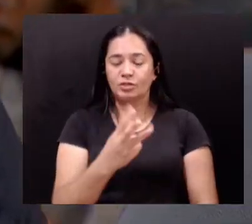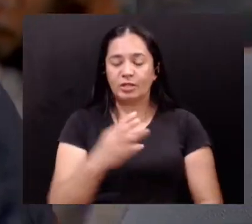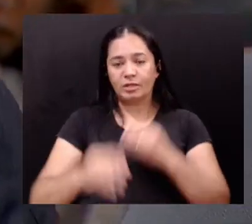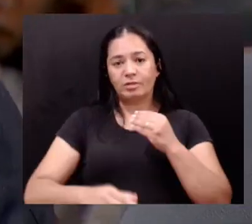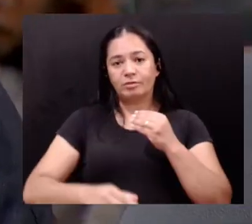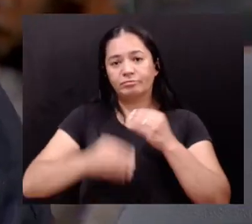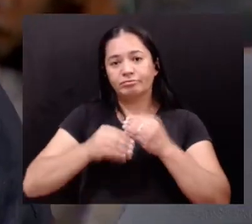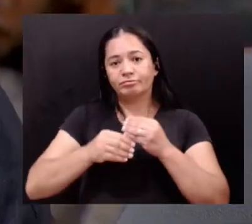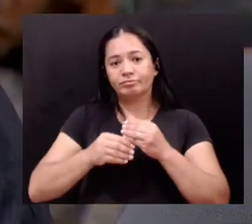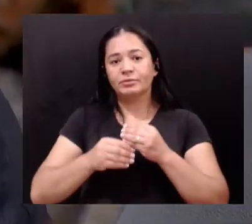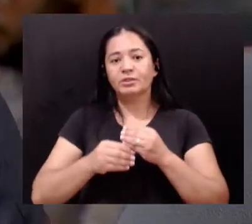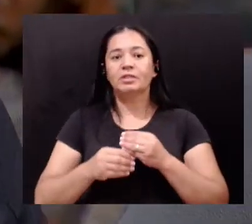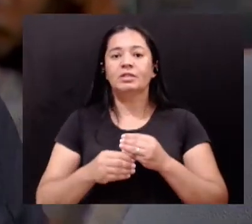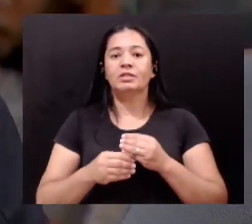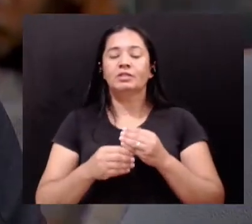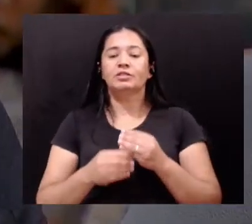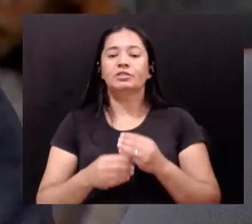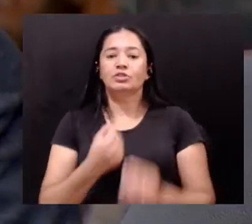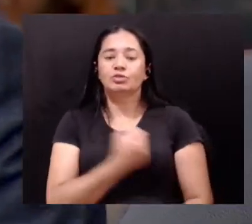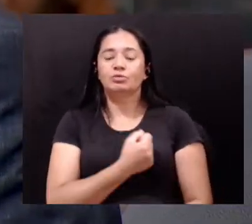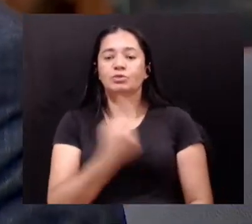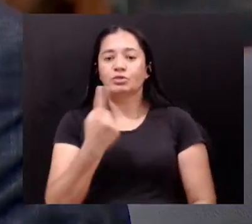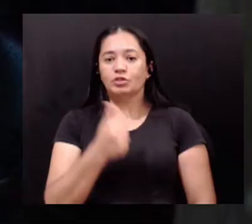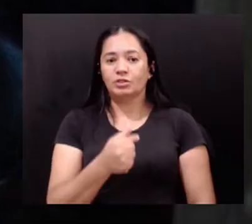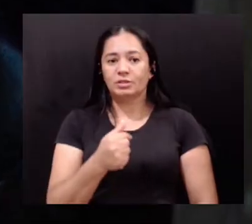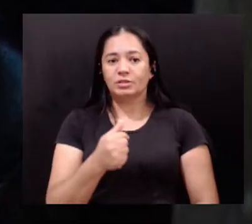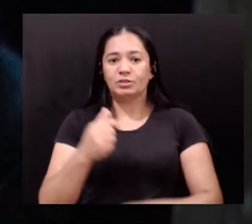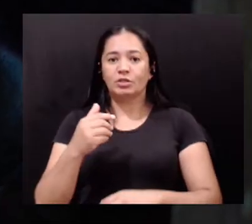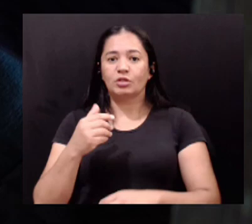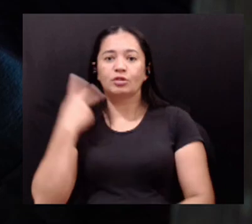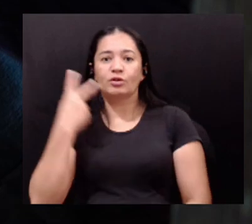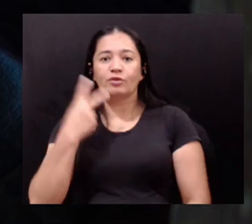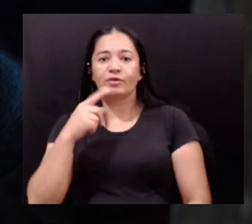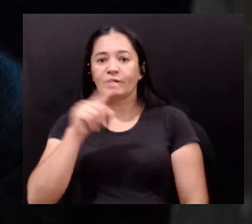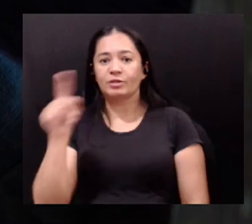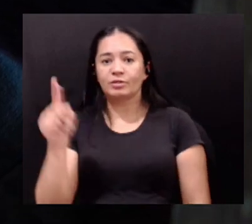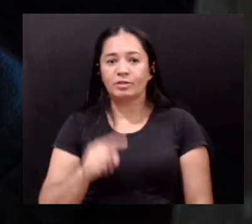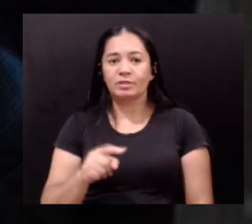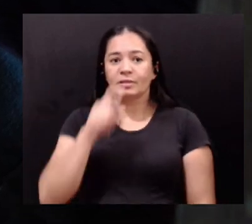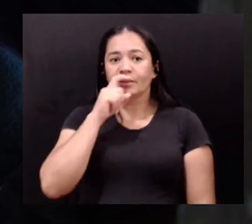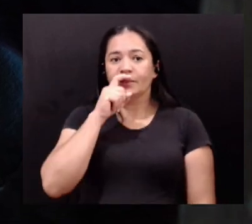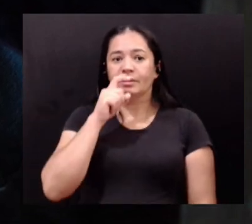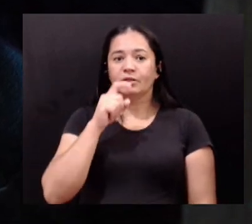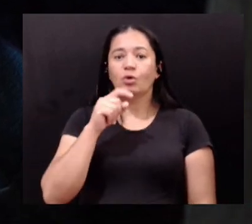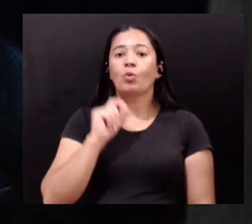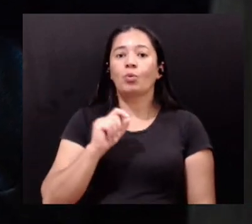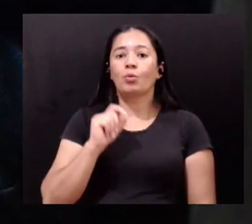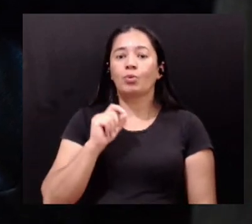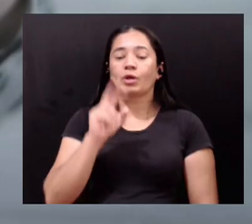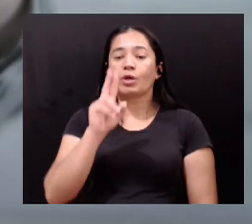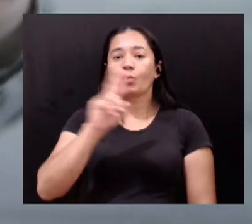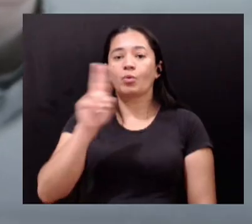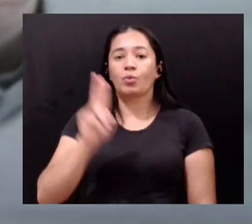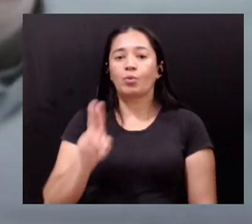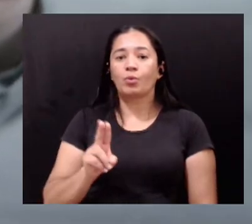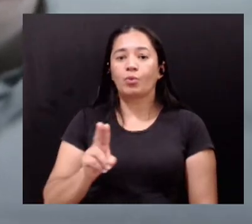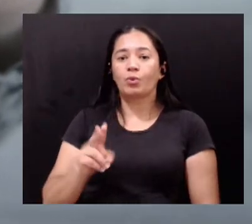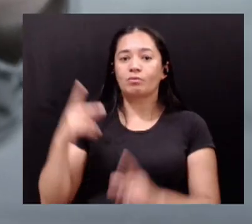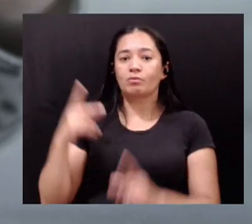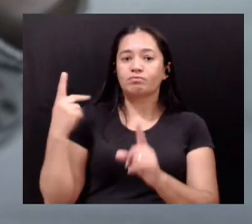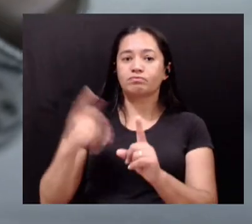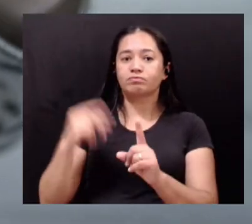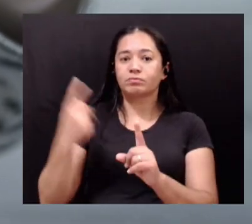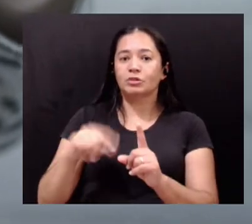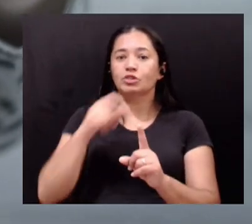folha 17, de autoria do vereador Zé Carlos, que veda a nomeação de agressores de idosos,